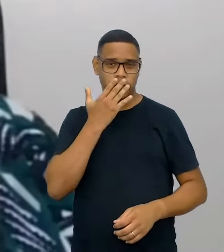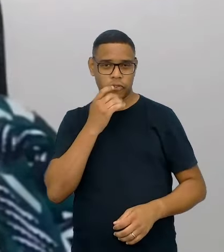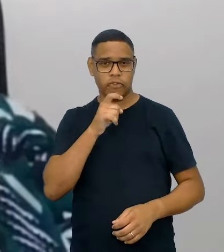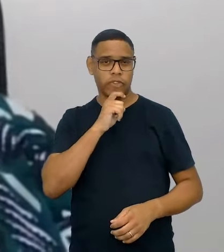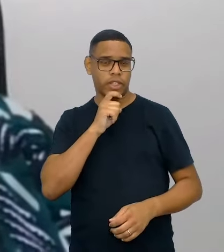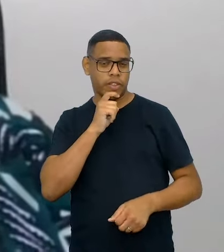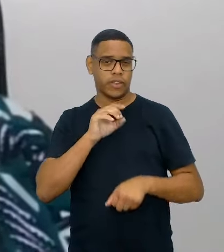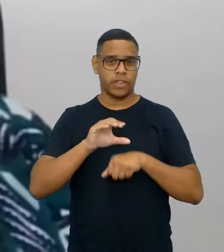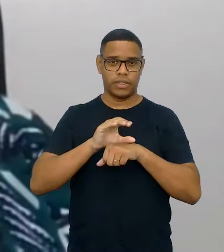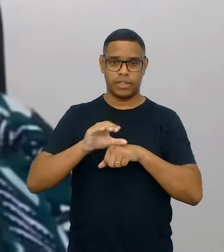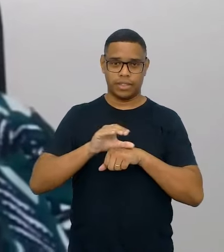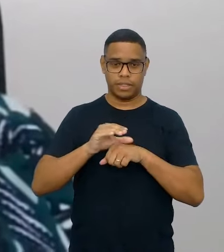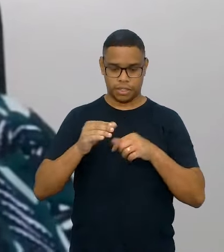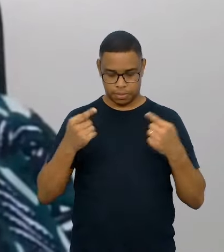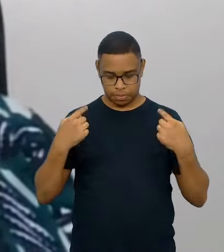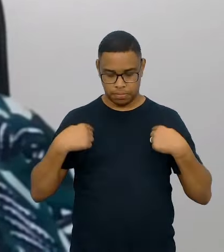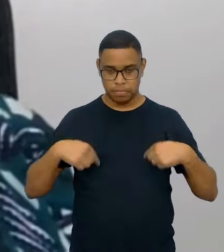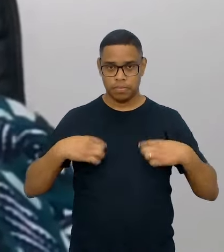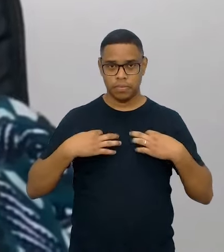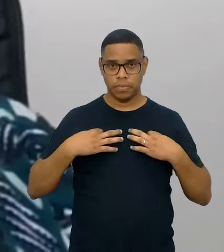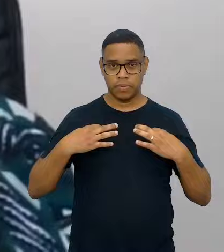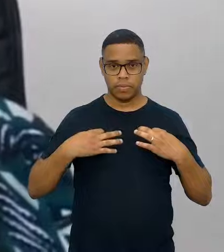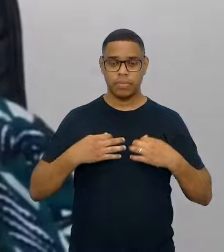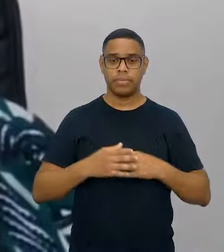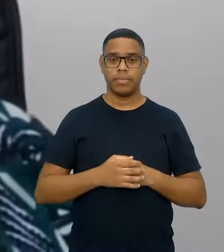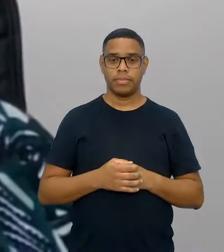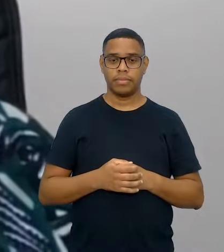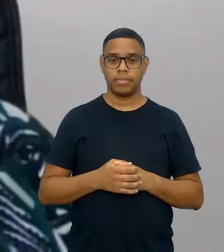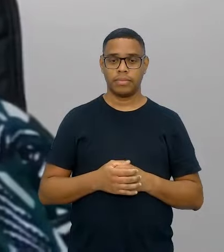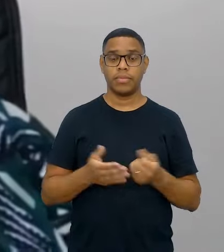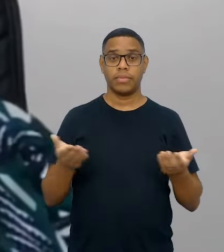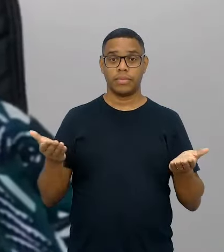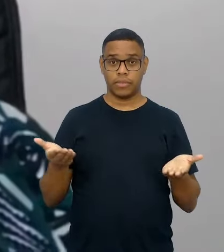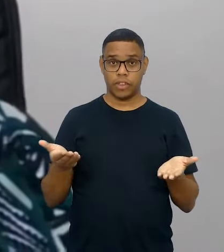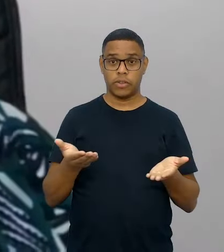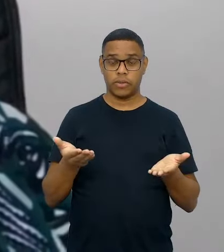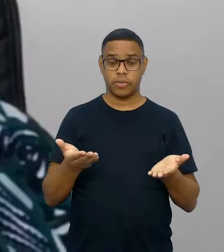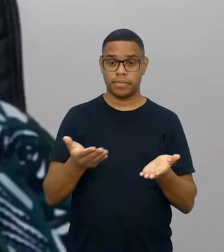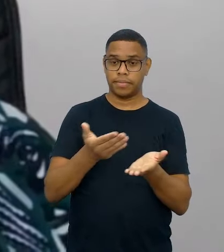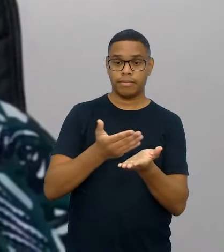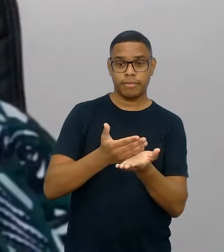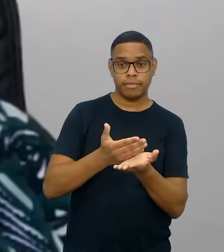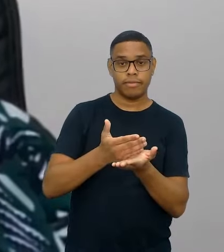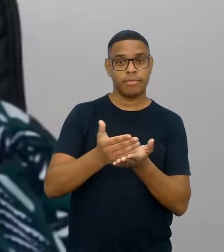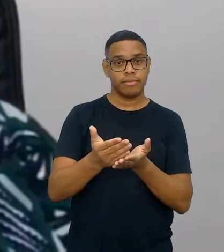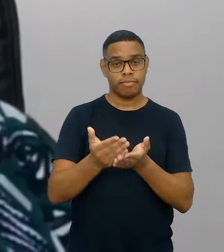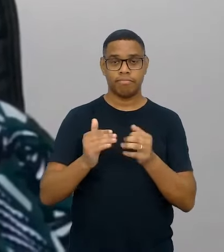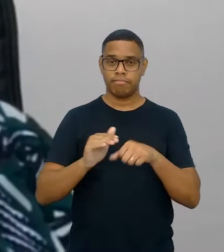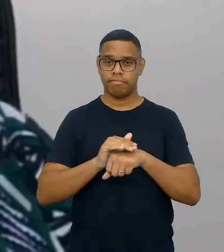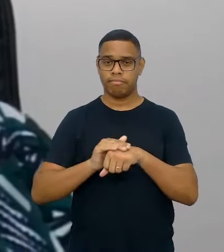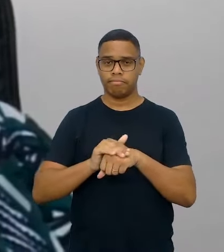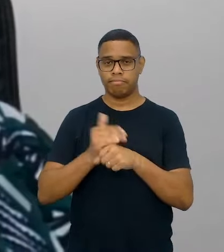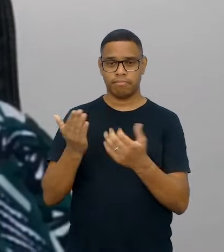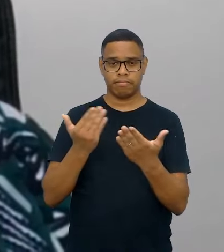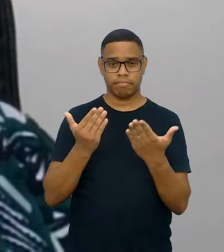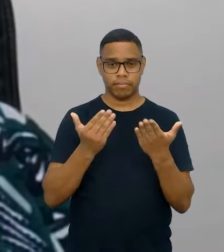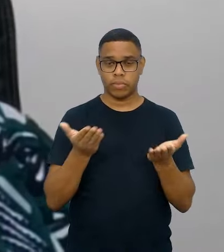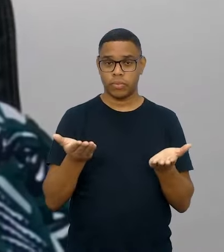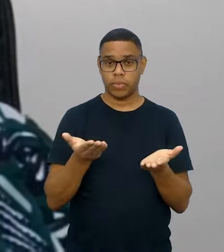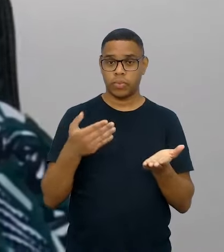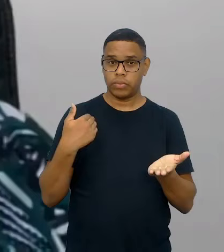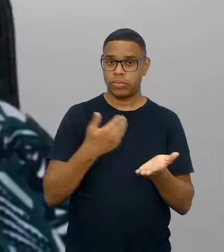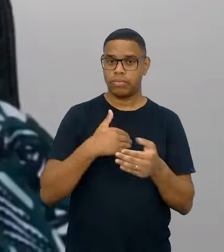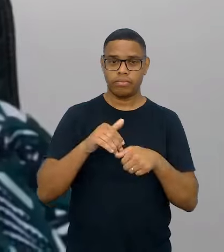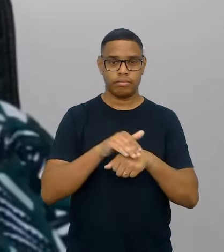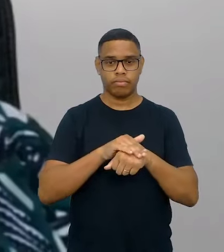verde, cinza, e vamos então, né, dar início à nossa conversa, que hoje nós vamos